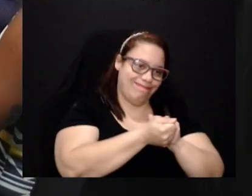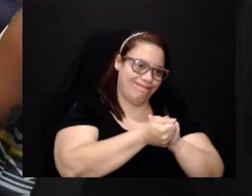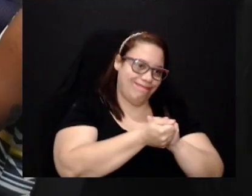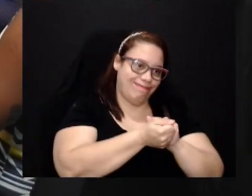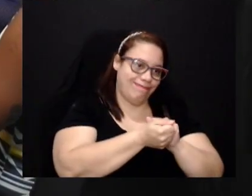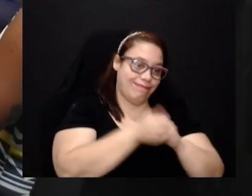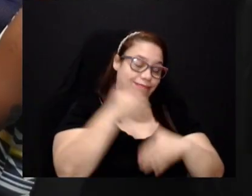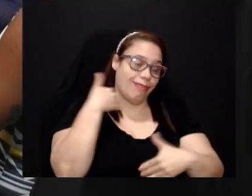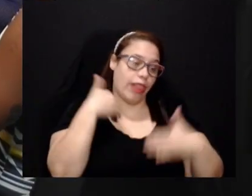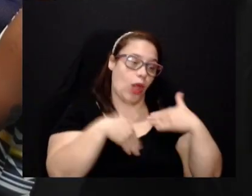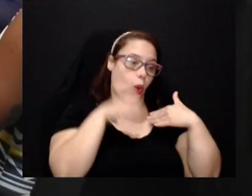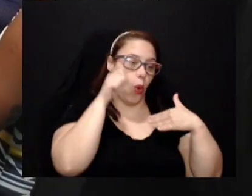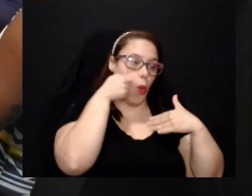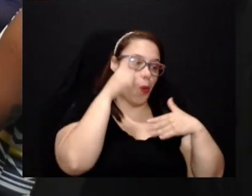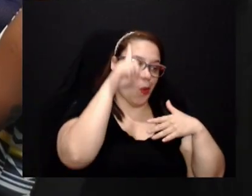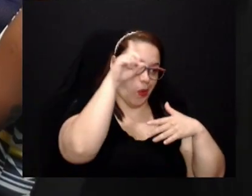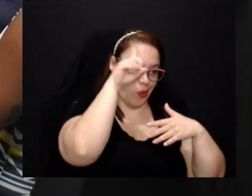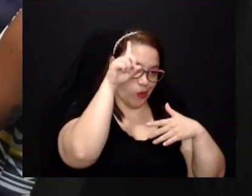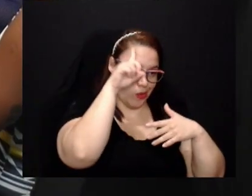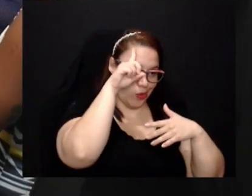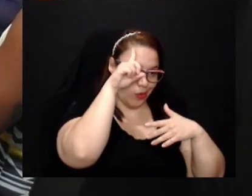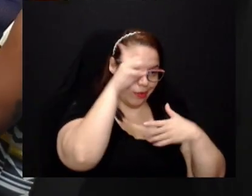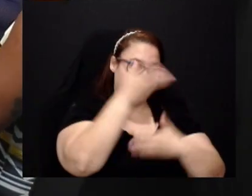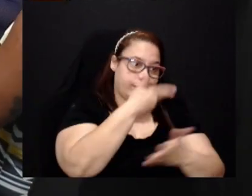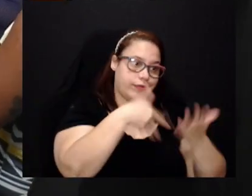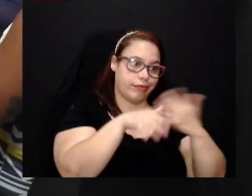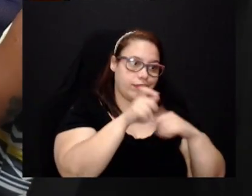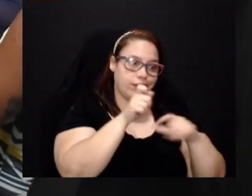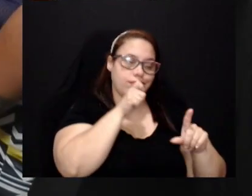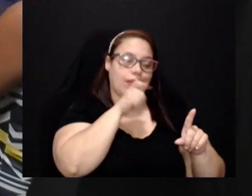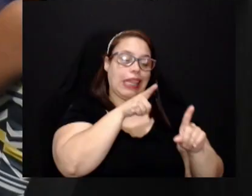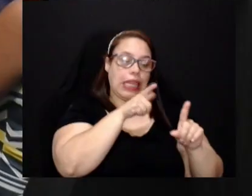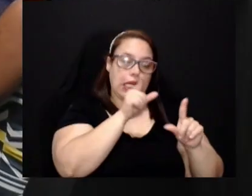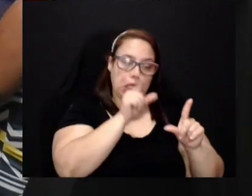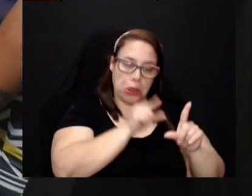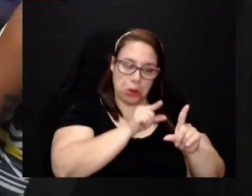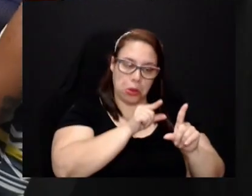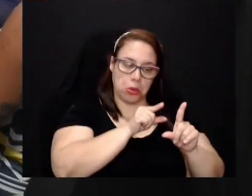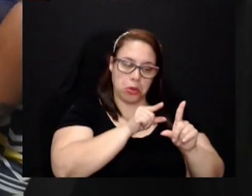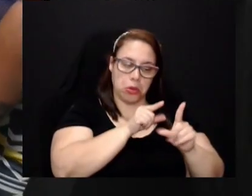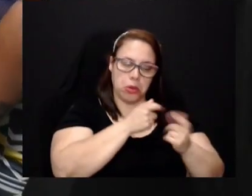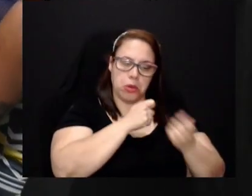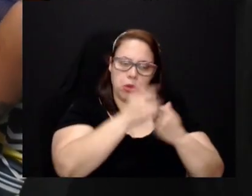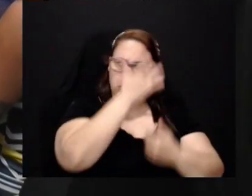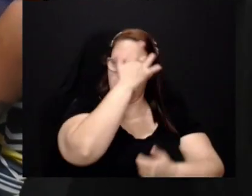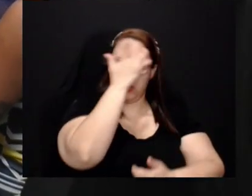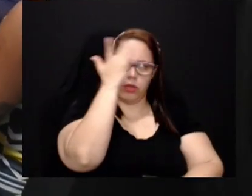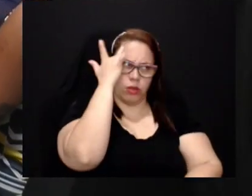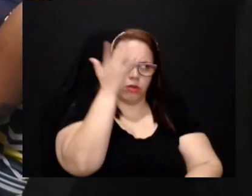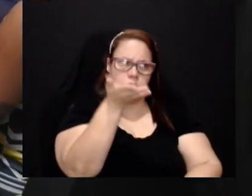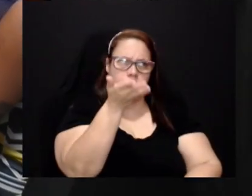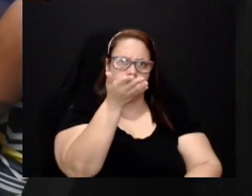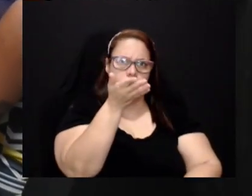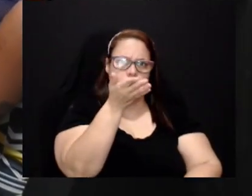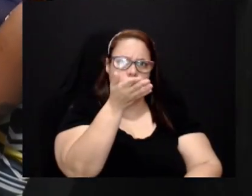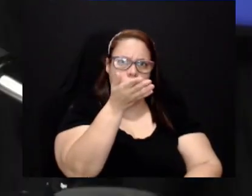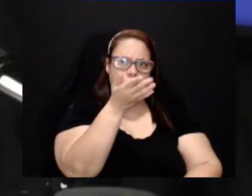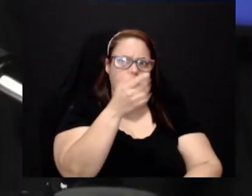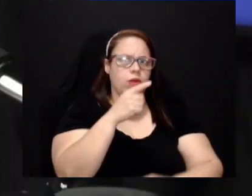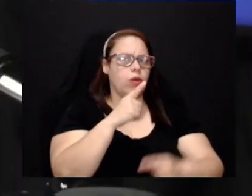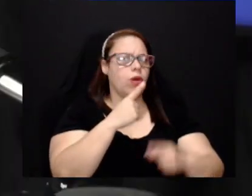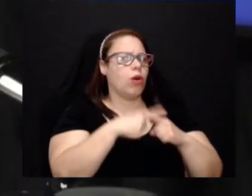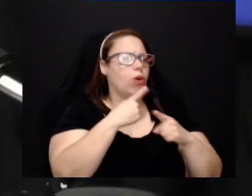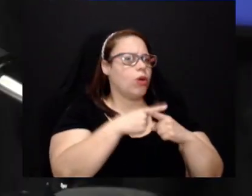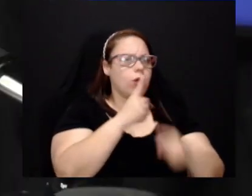no dia a dia você lida com essas microagressões e tudo mais. A gente tem toda uma questão de saúde mental isso, porque para quem não vive isso, não